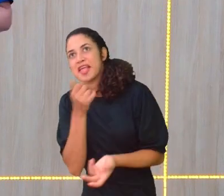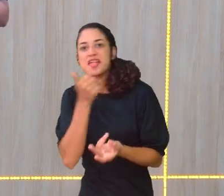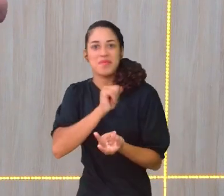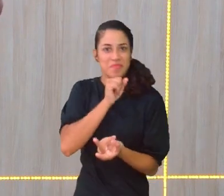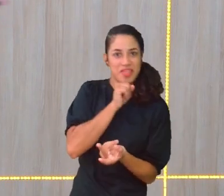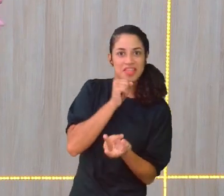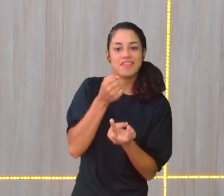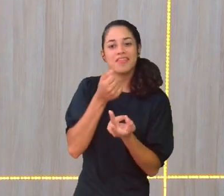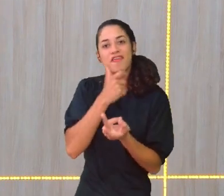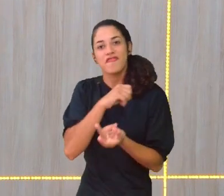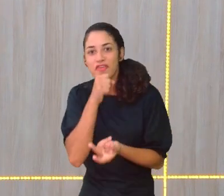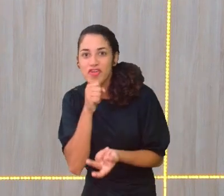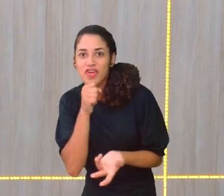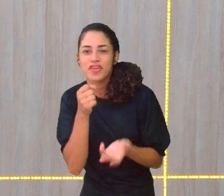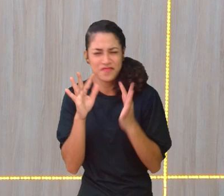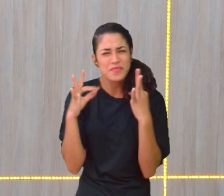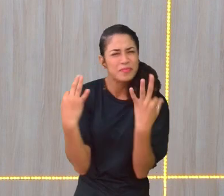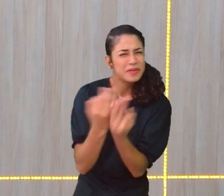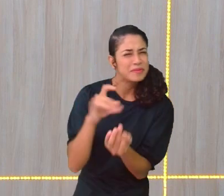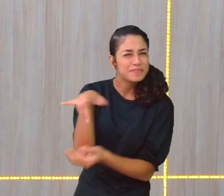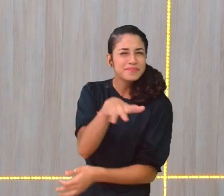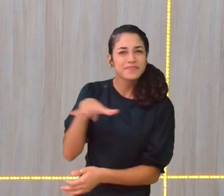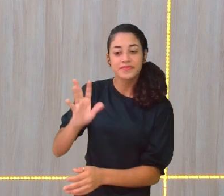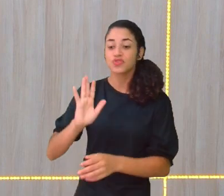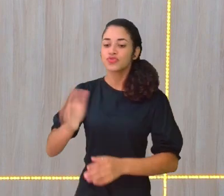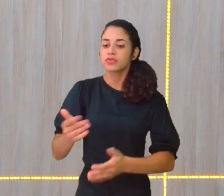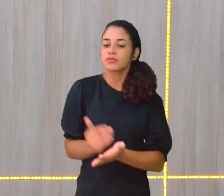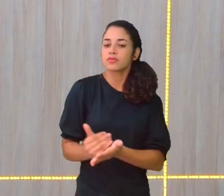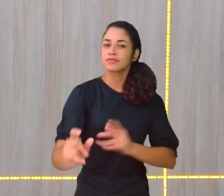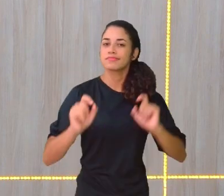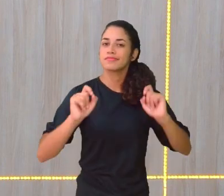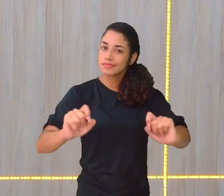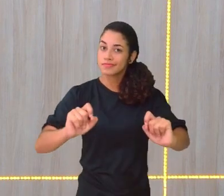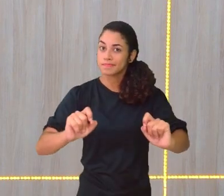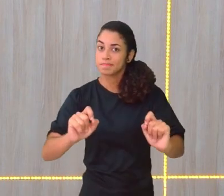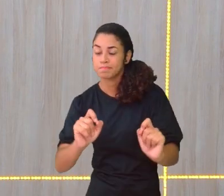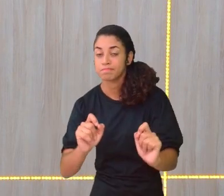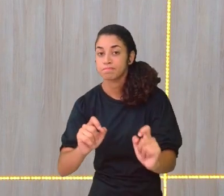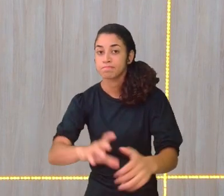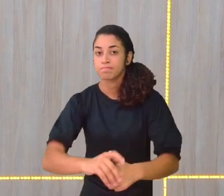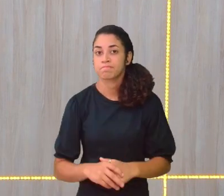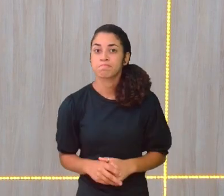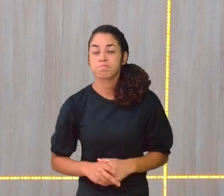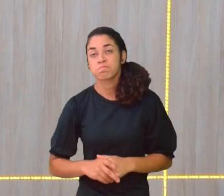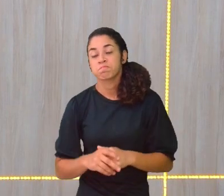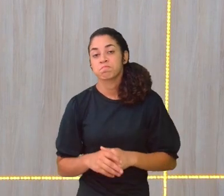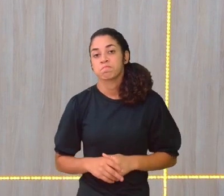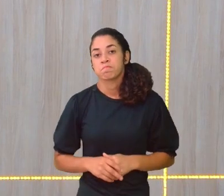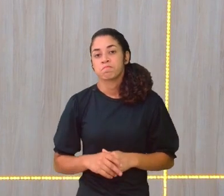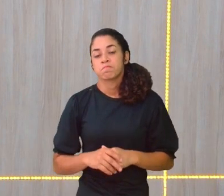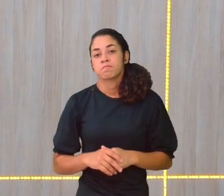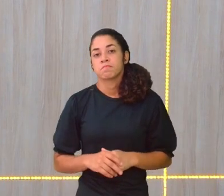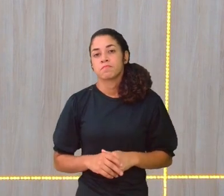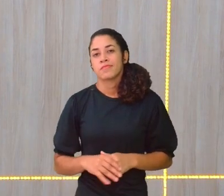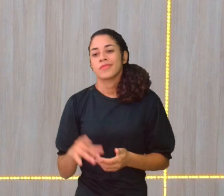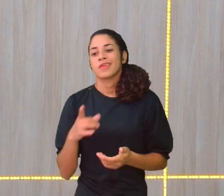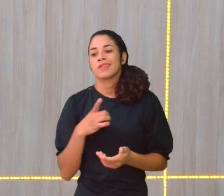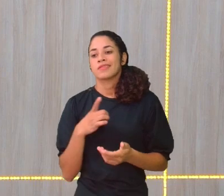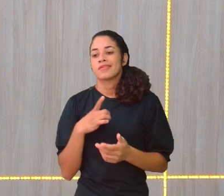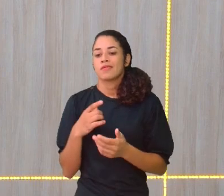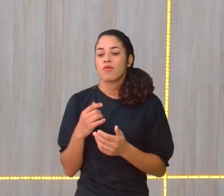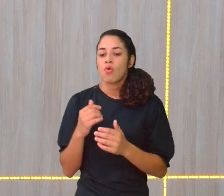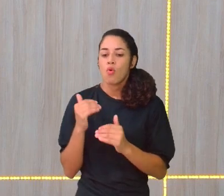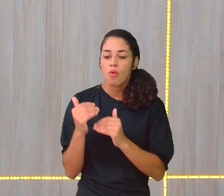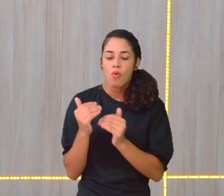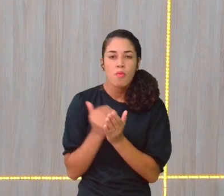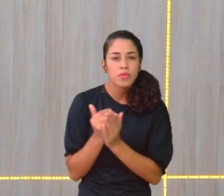tias, avós, nós já começamos a ter, a construir